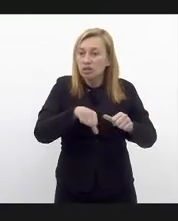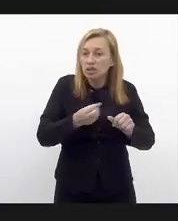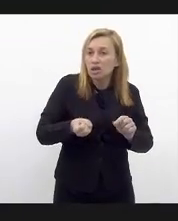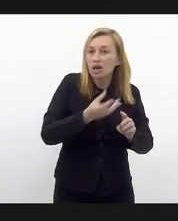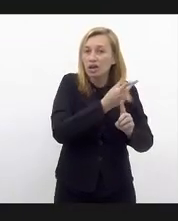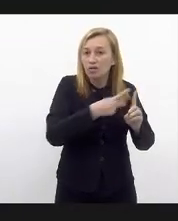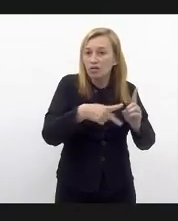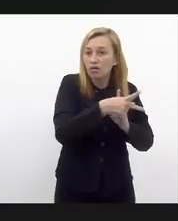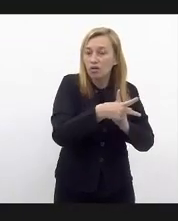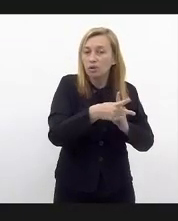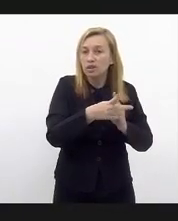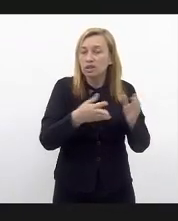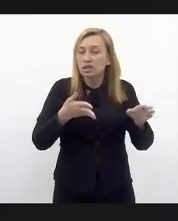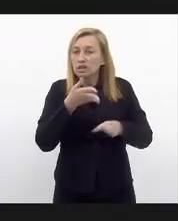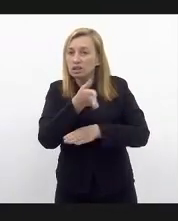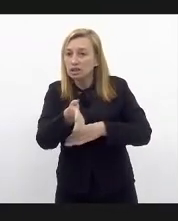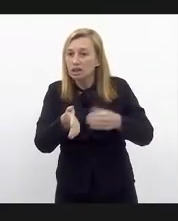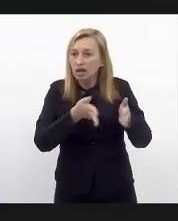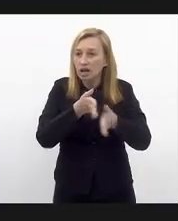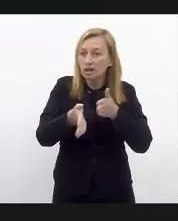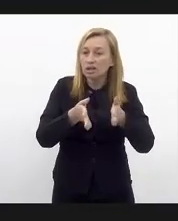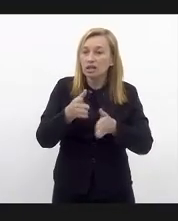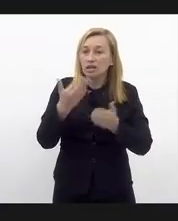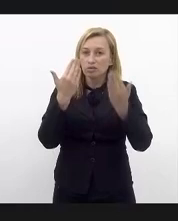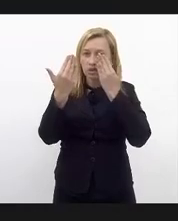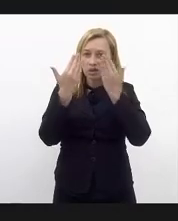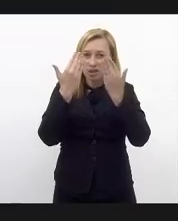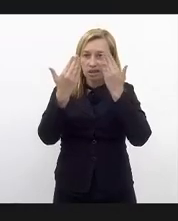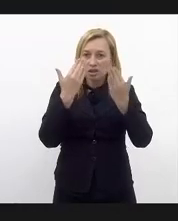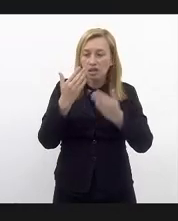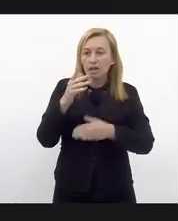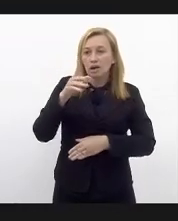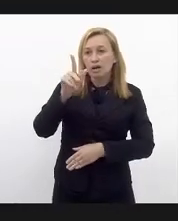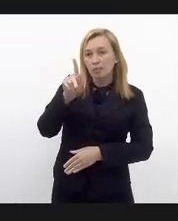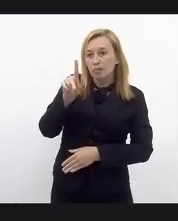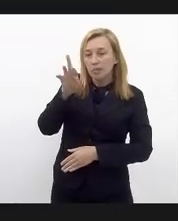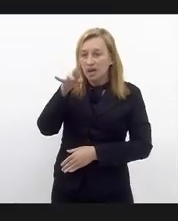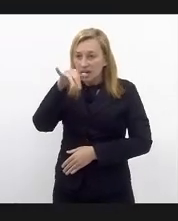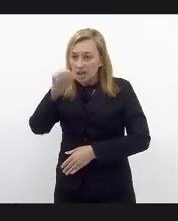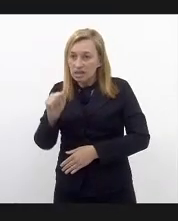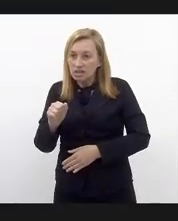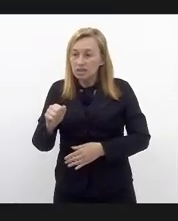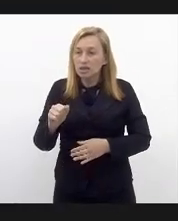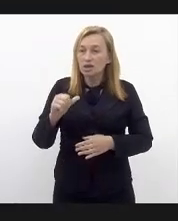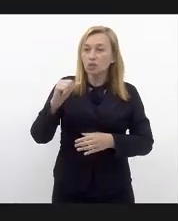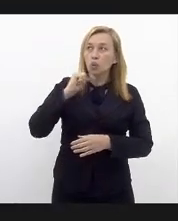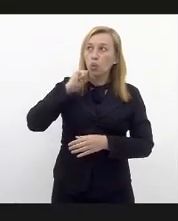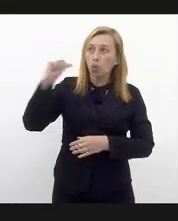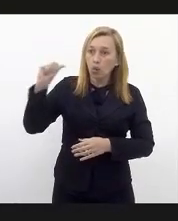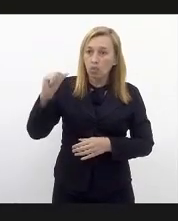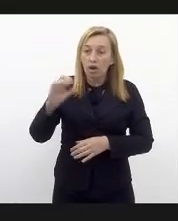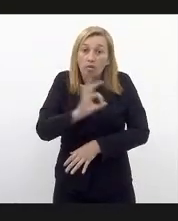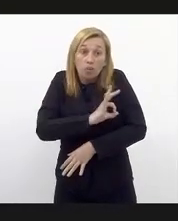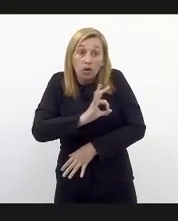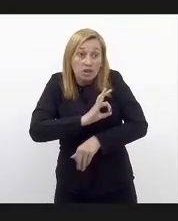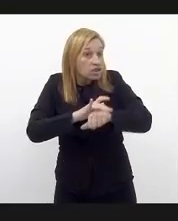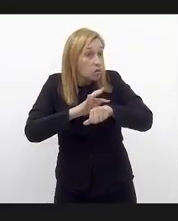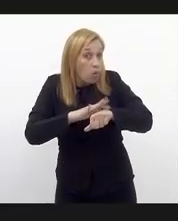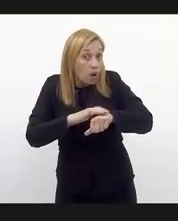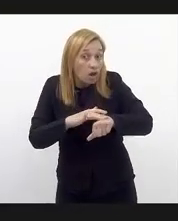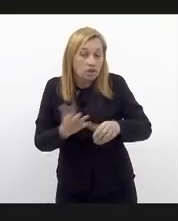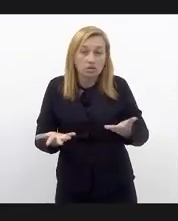né de entradas e psiquiatria pela perícia um surto de suicídios a polícia tá doente